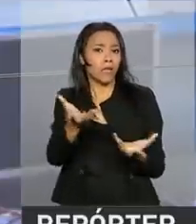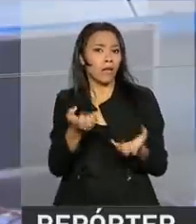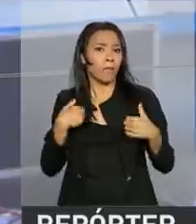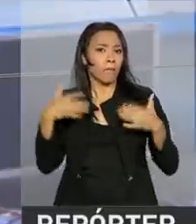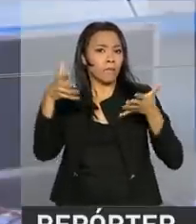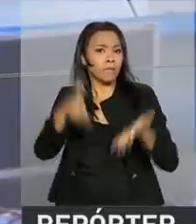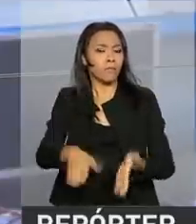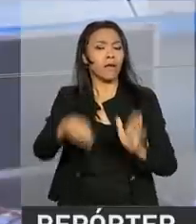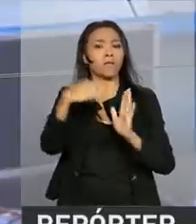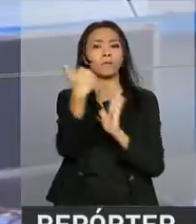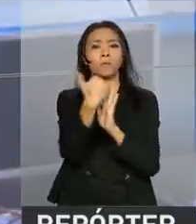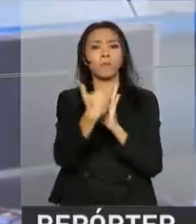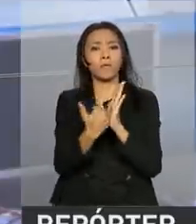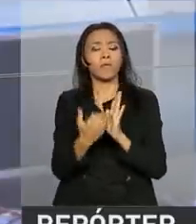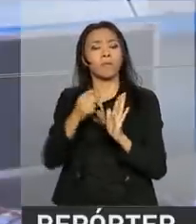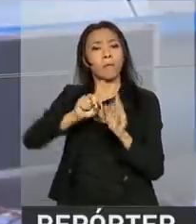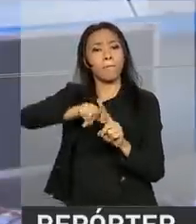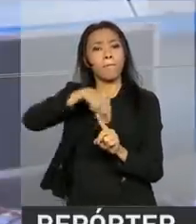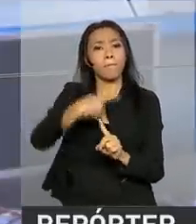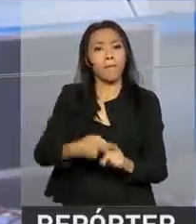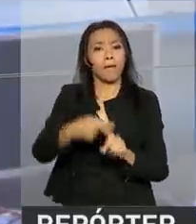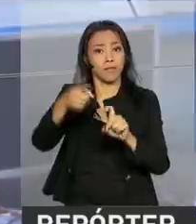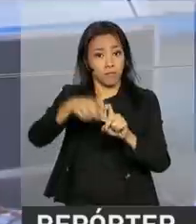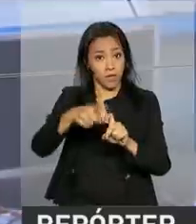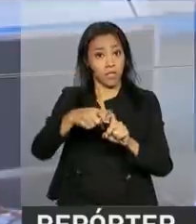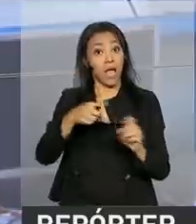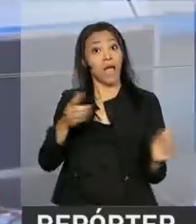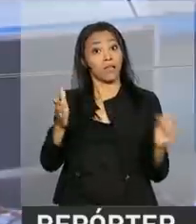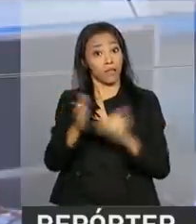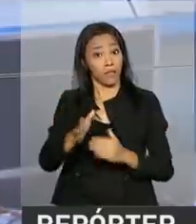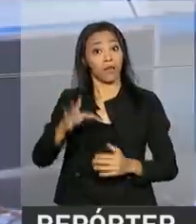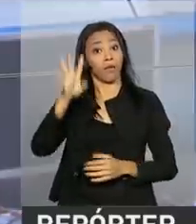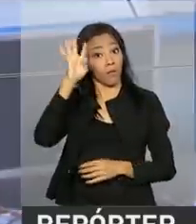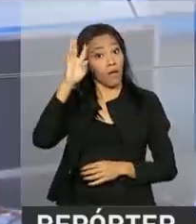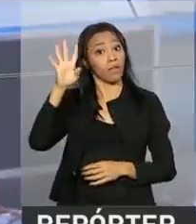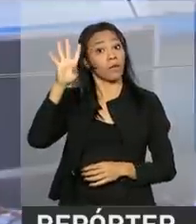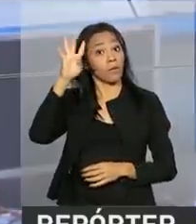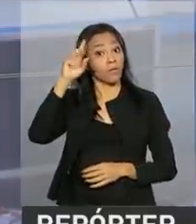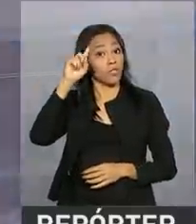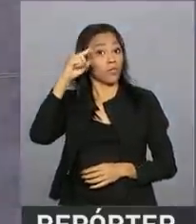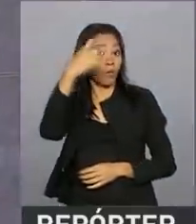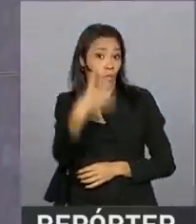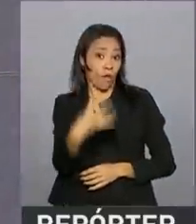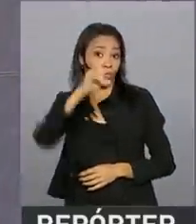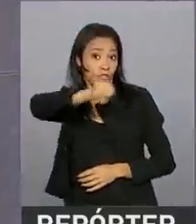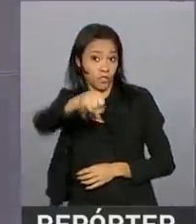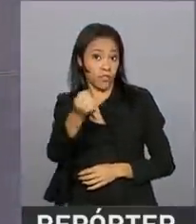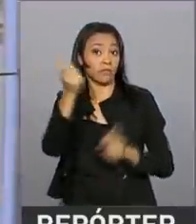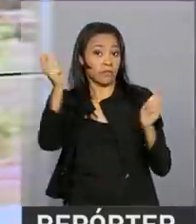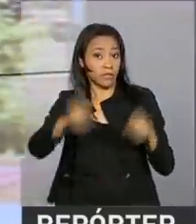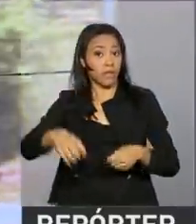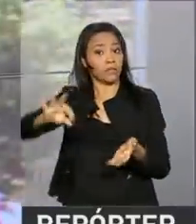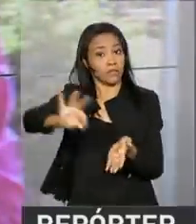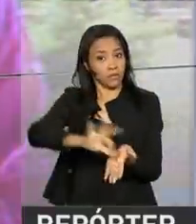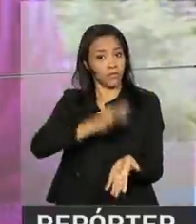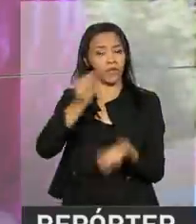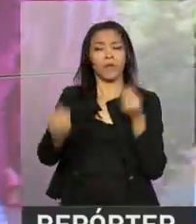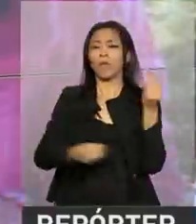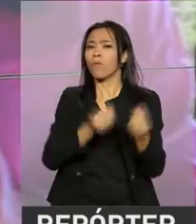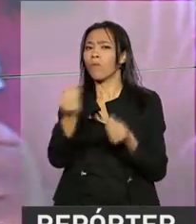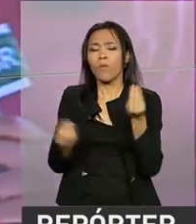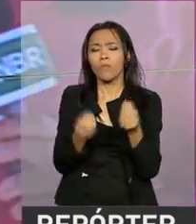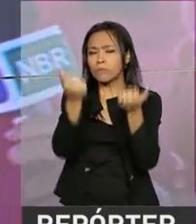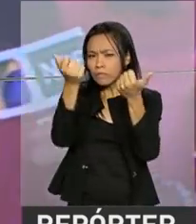Mais Médicos podem se inscrever até quarta-feira, 4 de janeiro. A repórter Thaísa Dias explica para a gente como